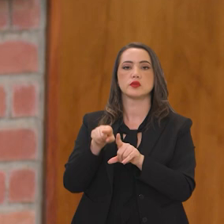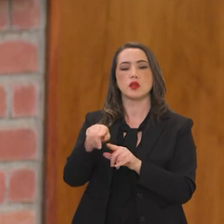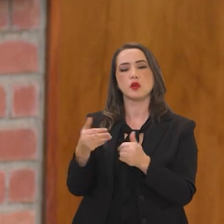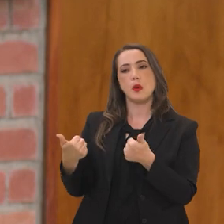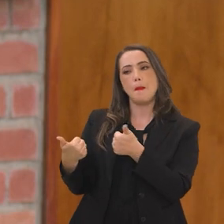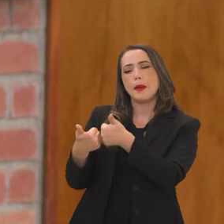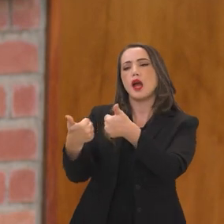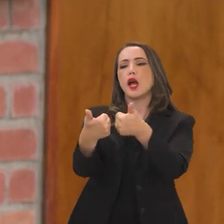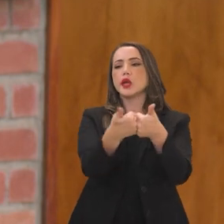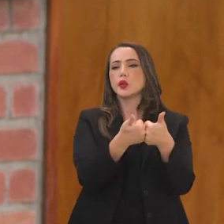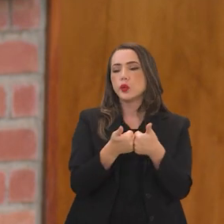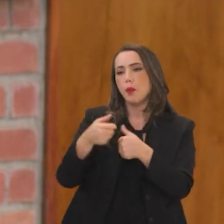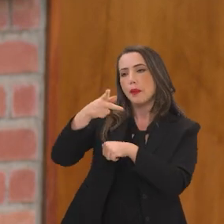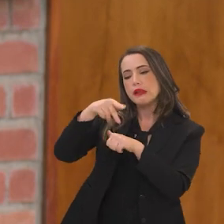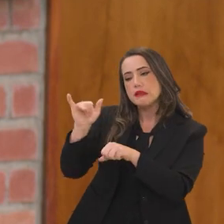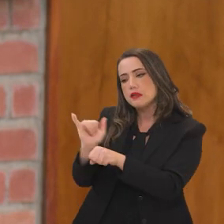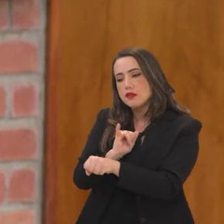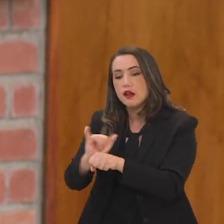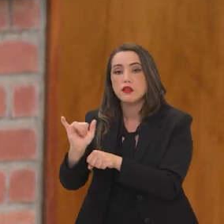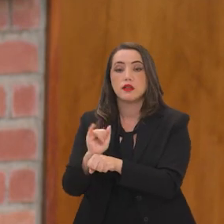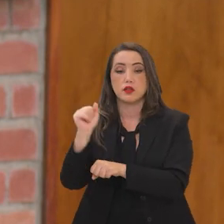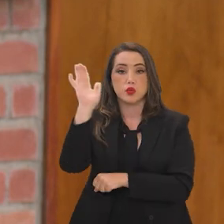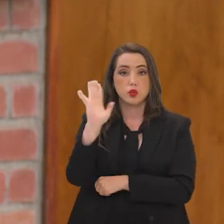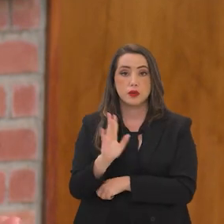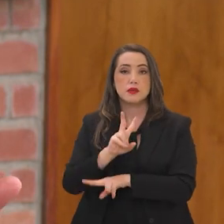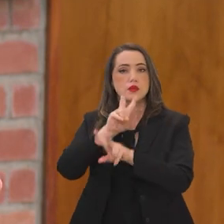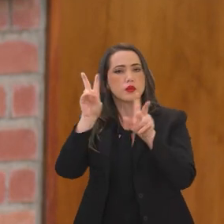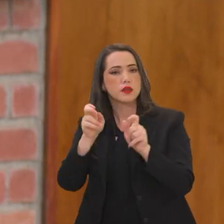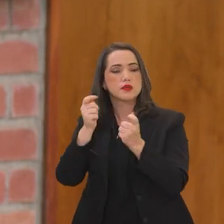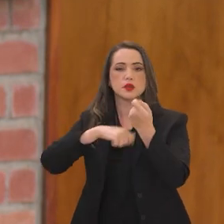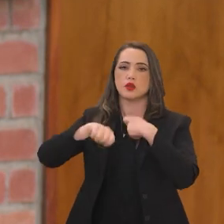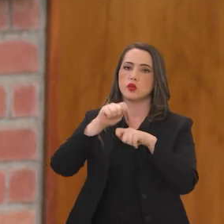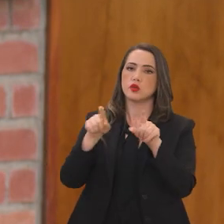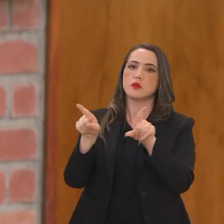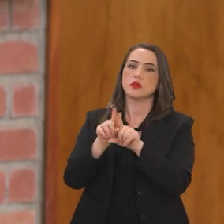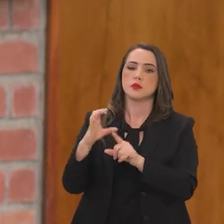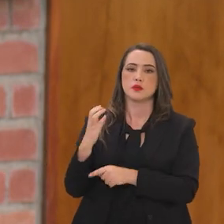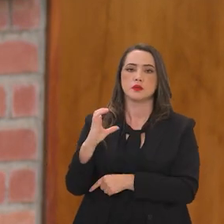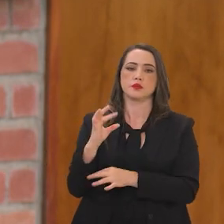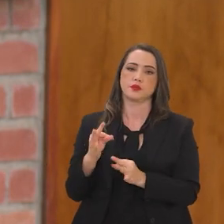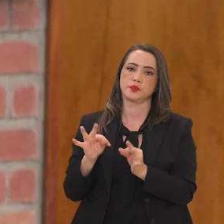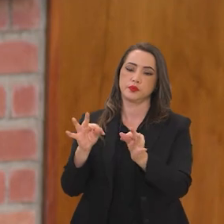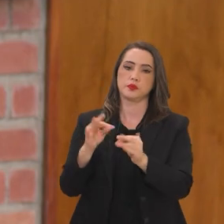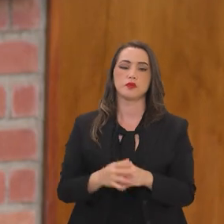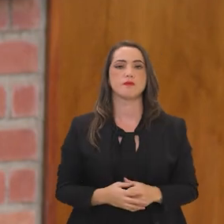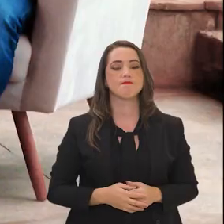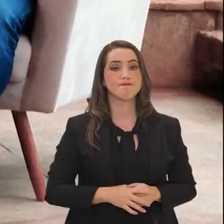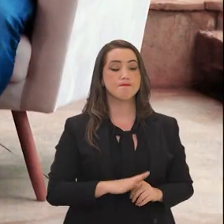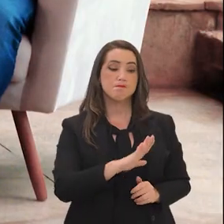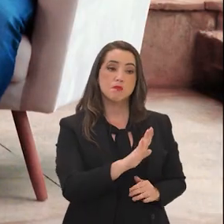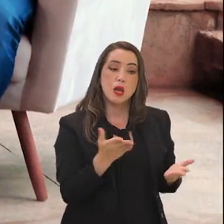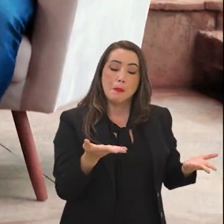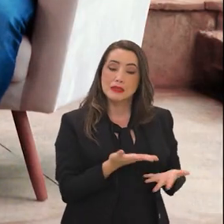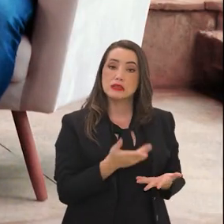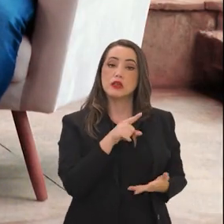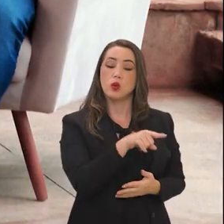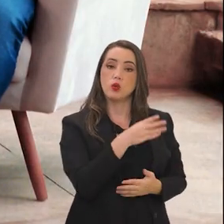aproximação de parceiros estratégicos do Brasil tanto na área econômica como na área de ciência e tecnologia agora